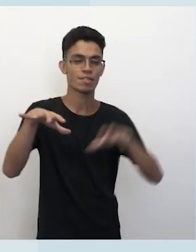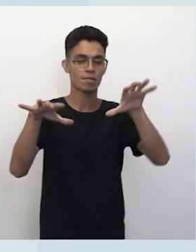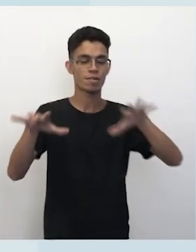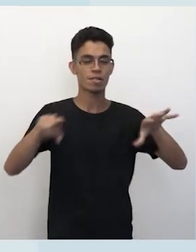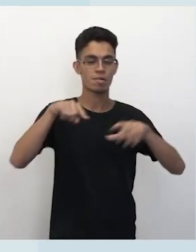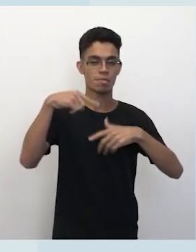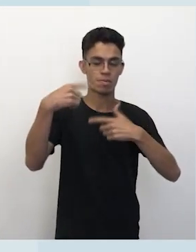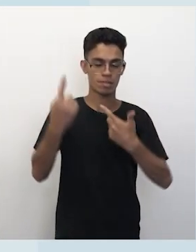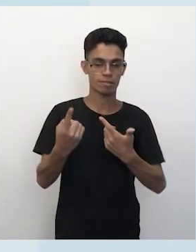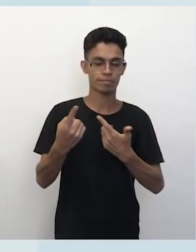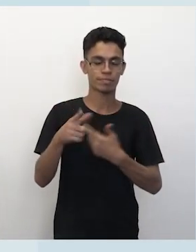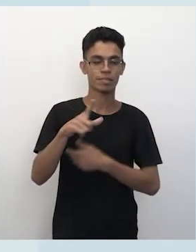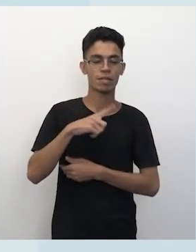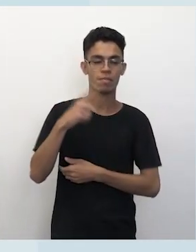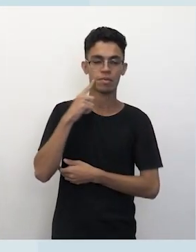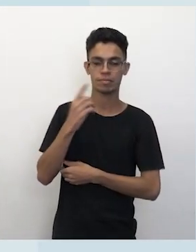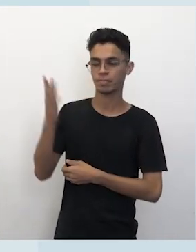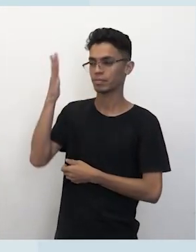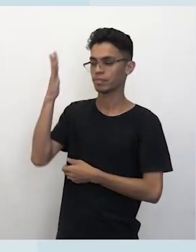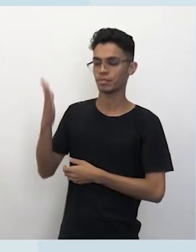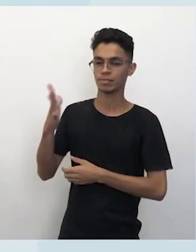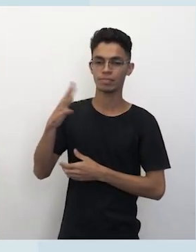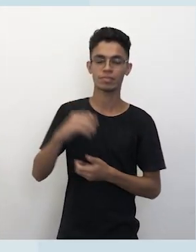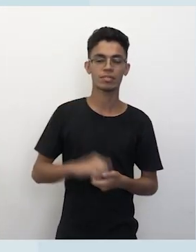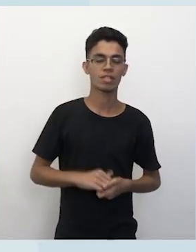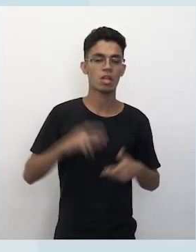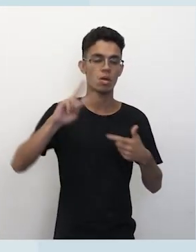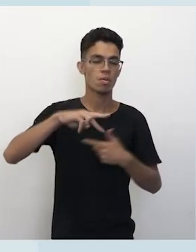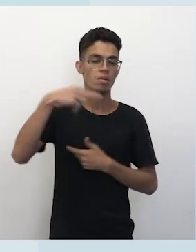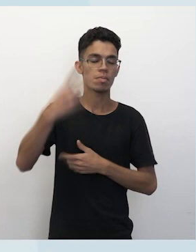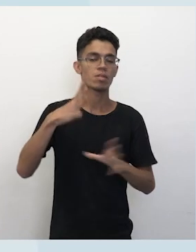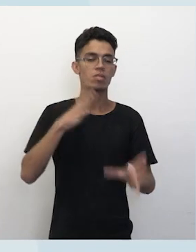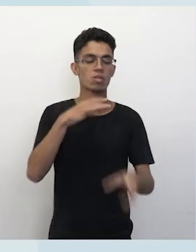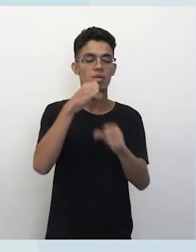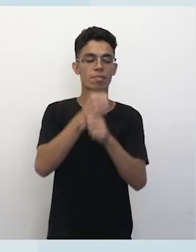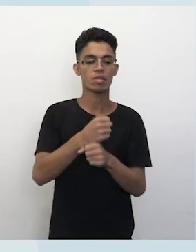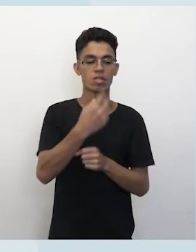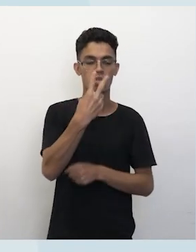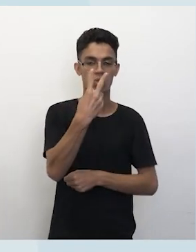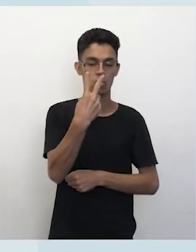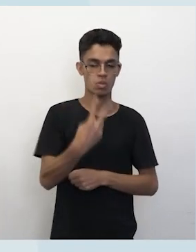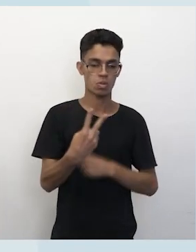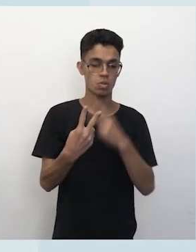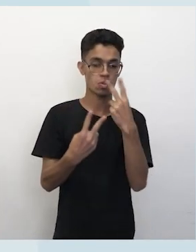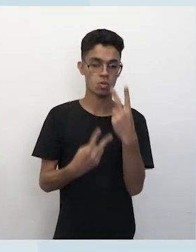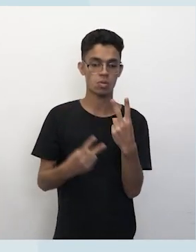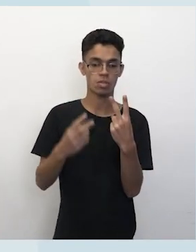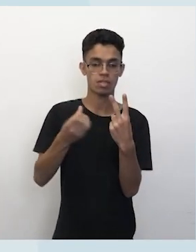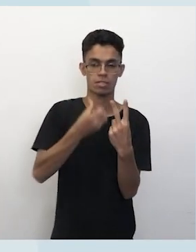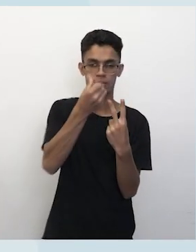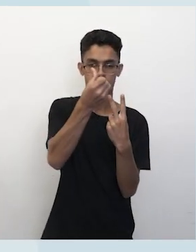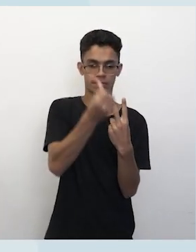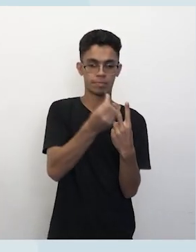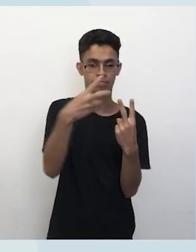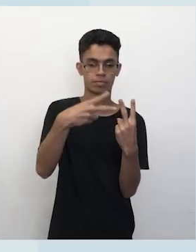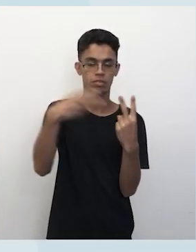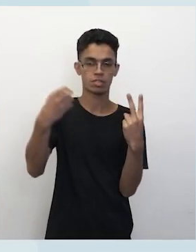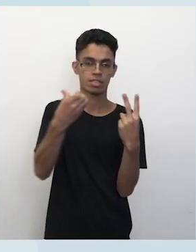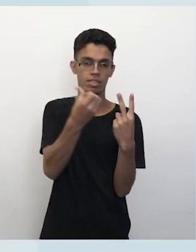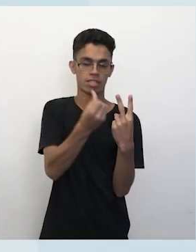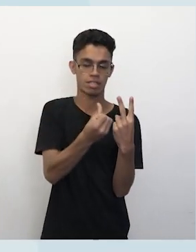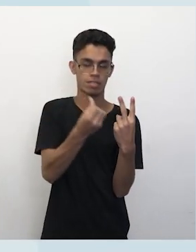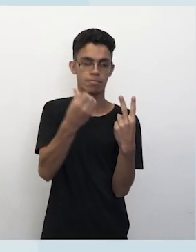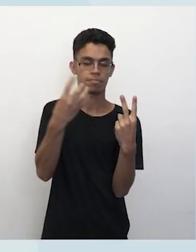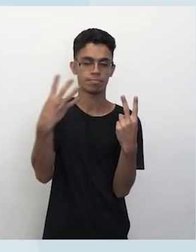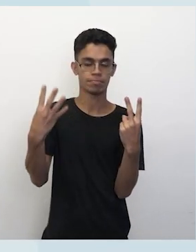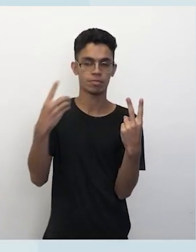divisão, faz um trabalho só, né? Aplica a propriedade e já calcula 2 elevado à sexta, que vai chegar no mesmo resultado.